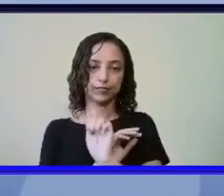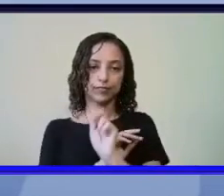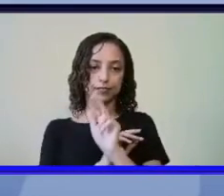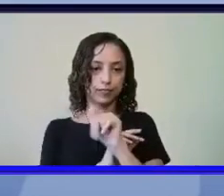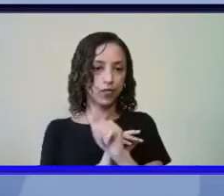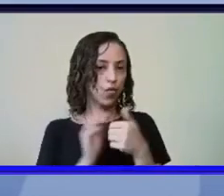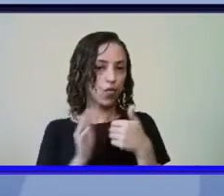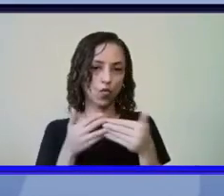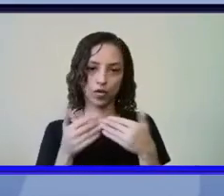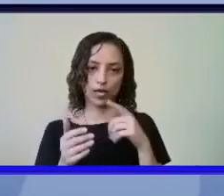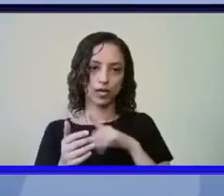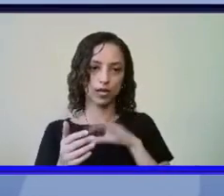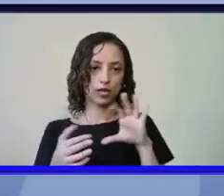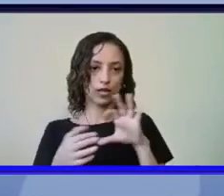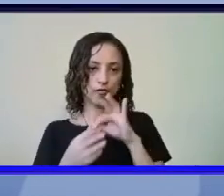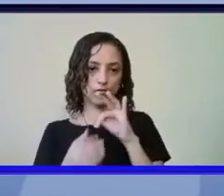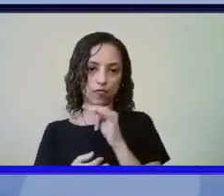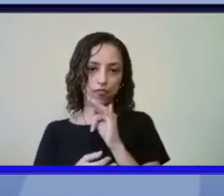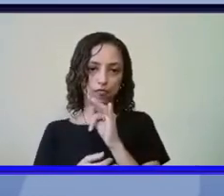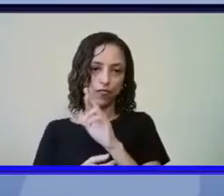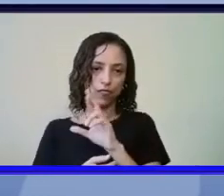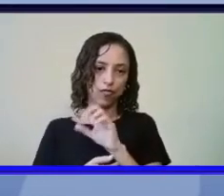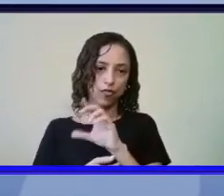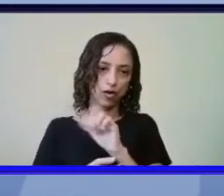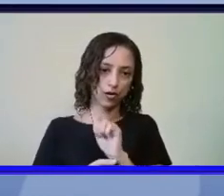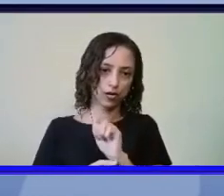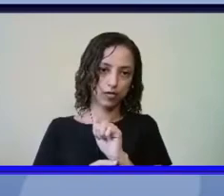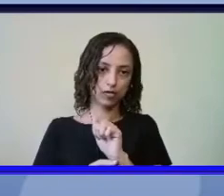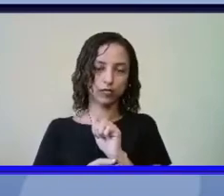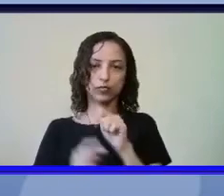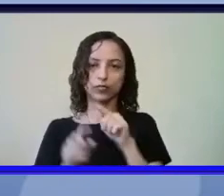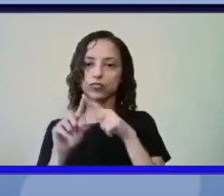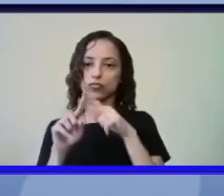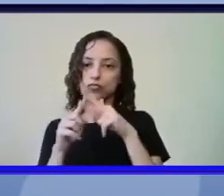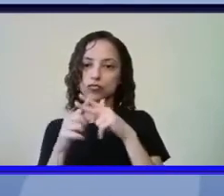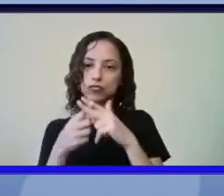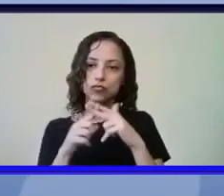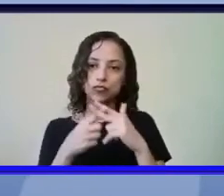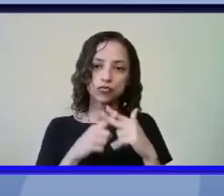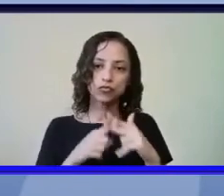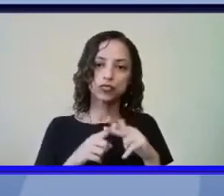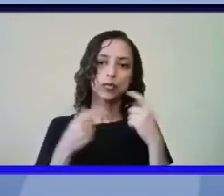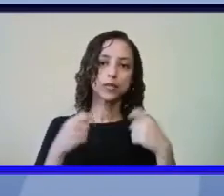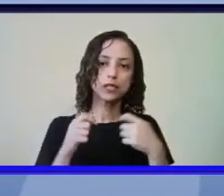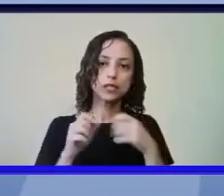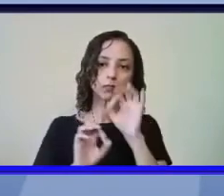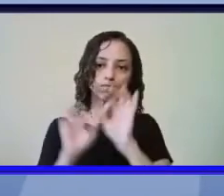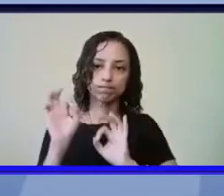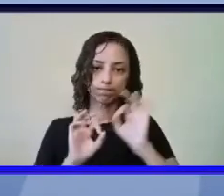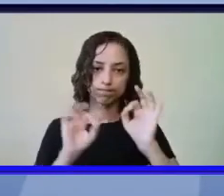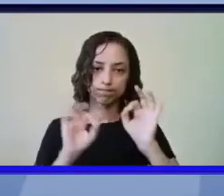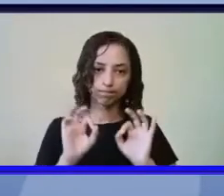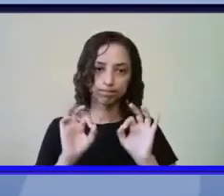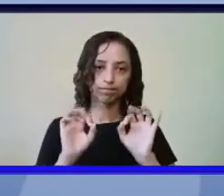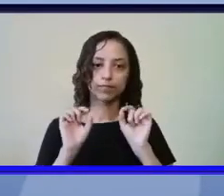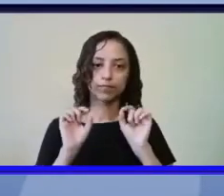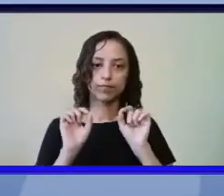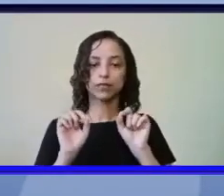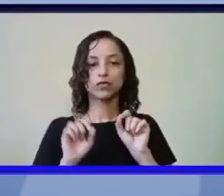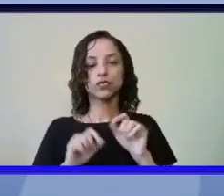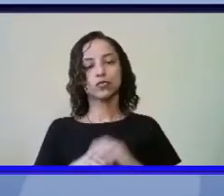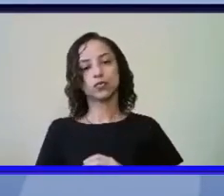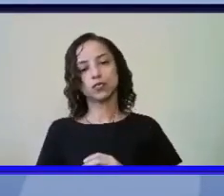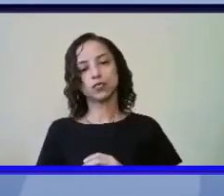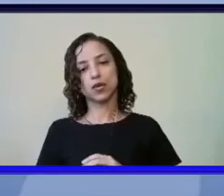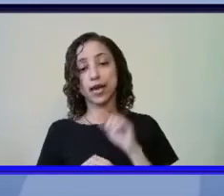catálogo da flora você vai lá faz as devidas correções os devidos ajustes para que isso